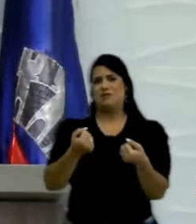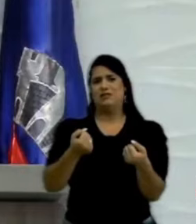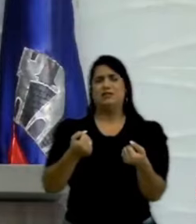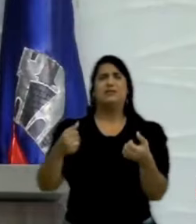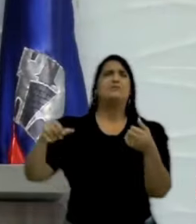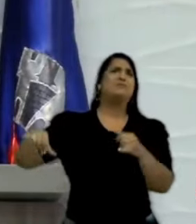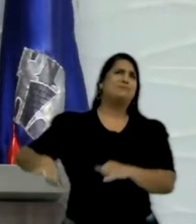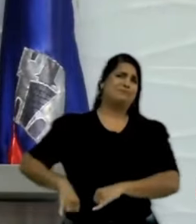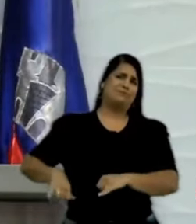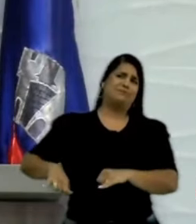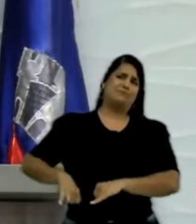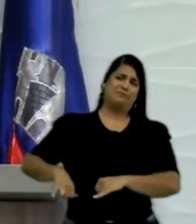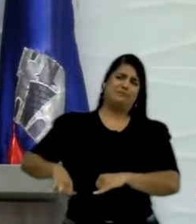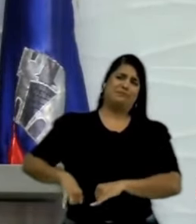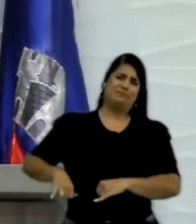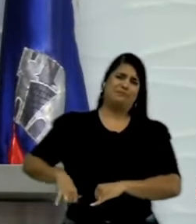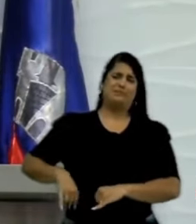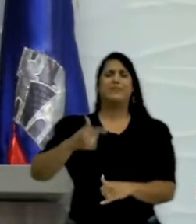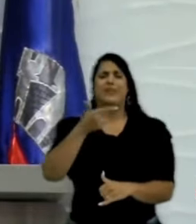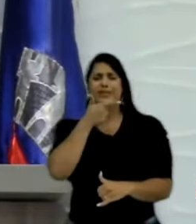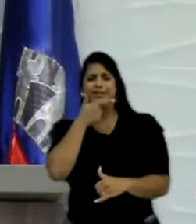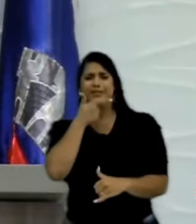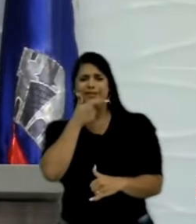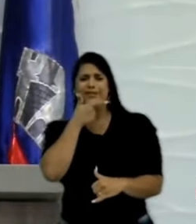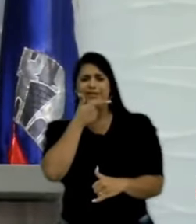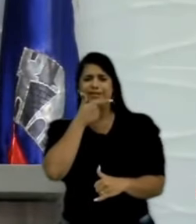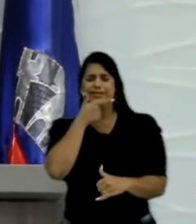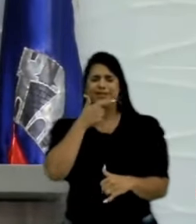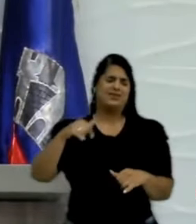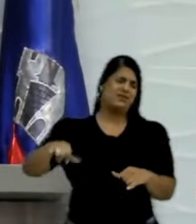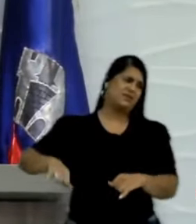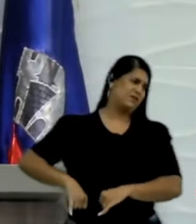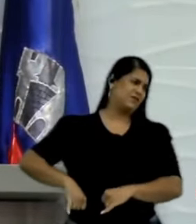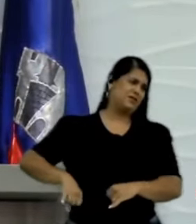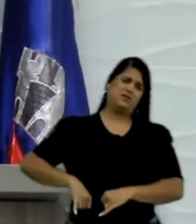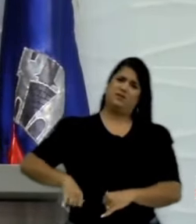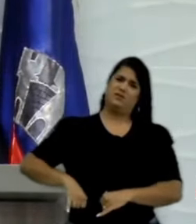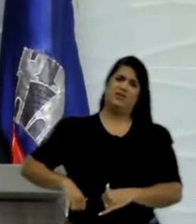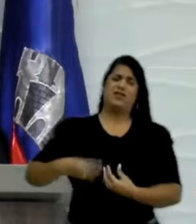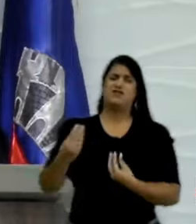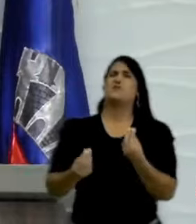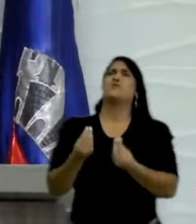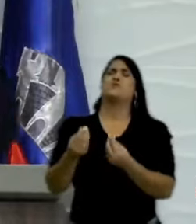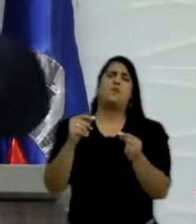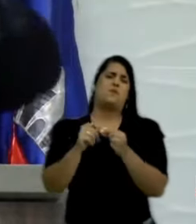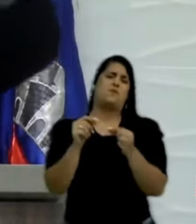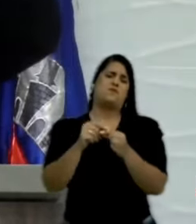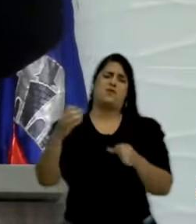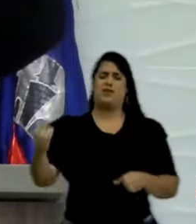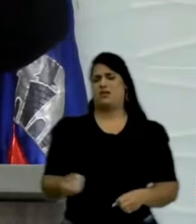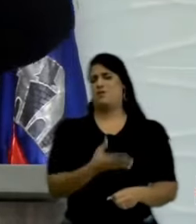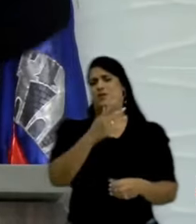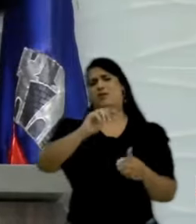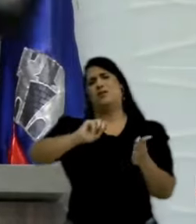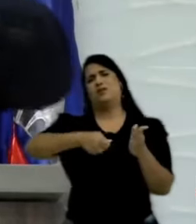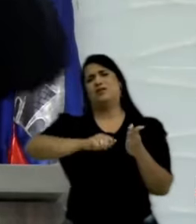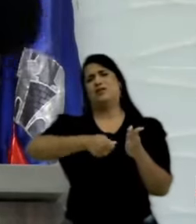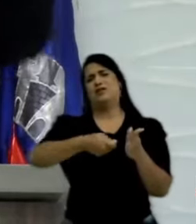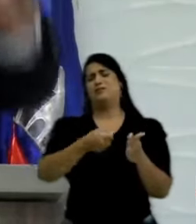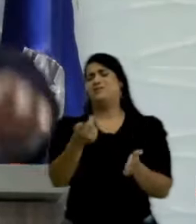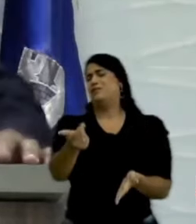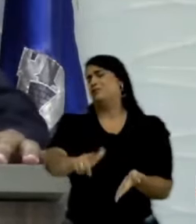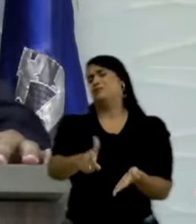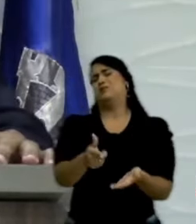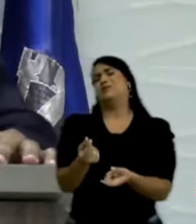sofrimento, Letícia. Para codificar uma chave, um sofrimento. E cadê fazer a chave? E sem ter